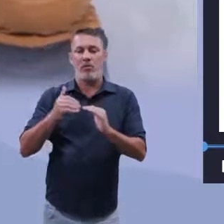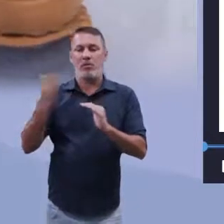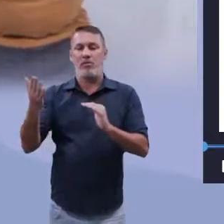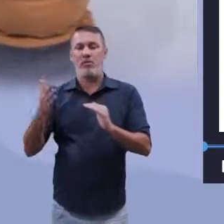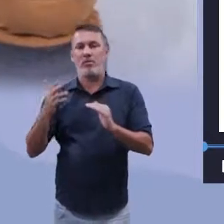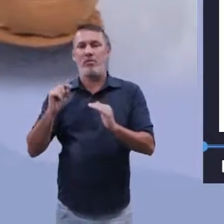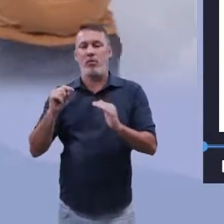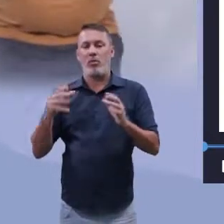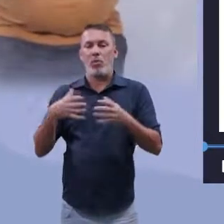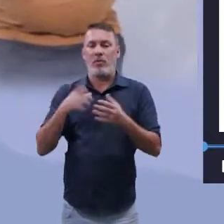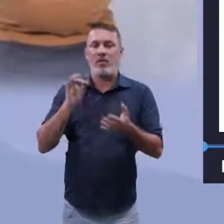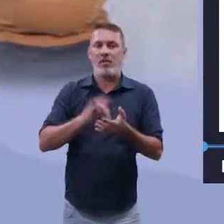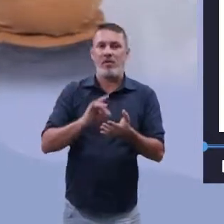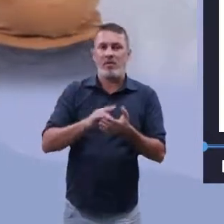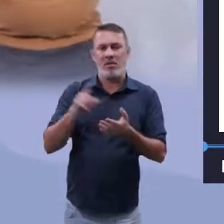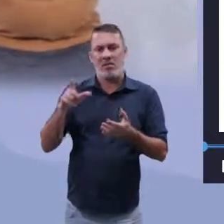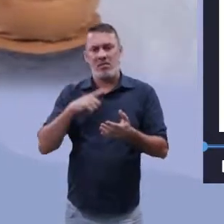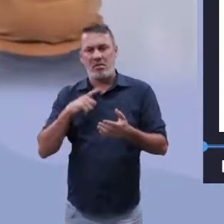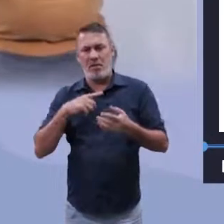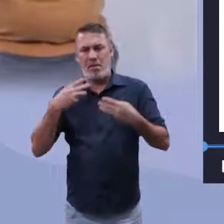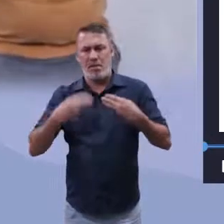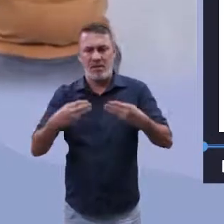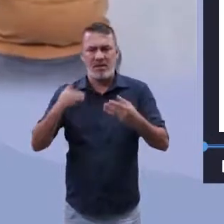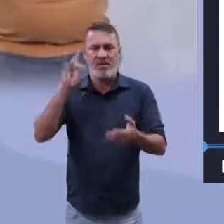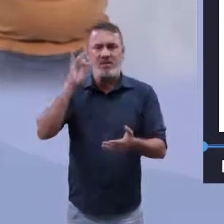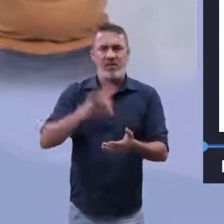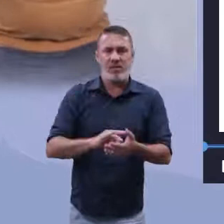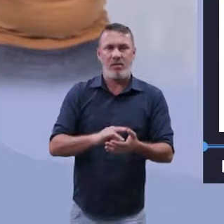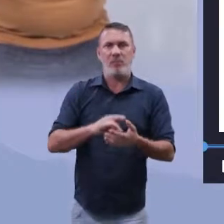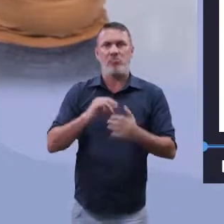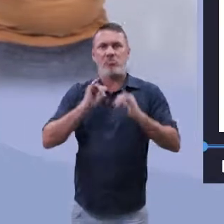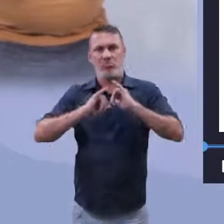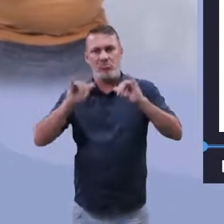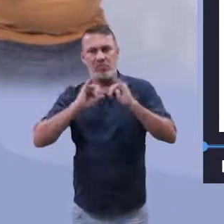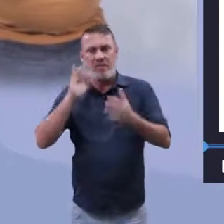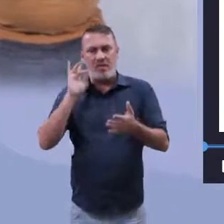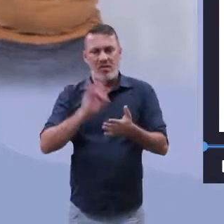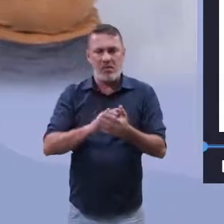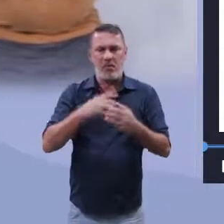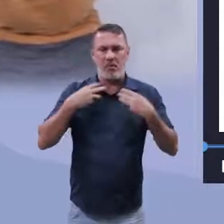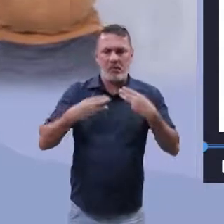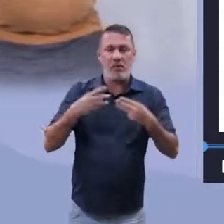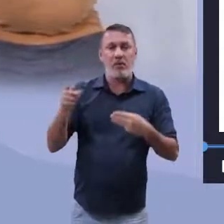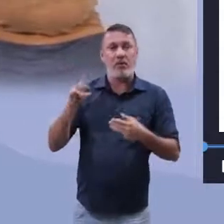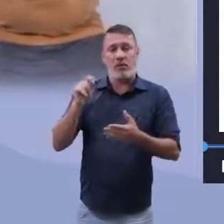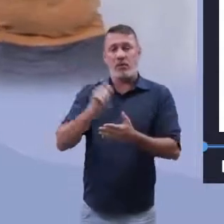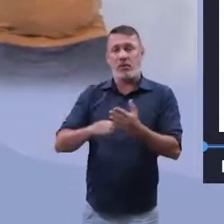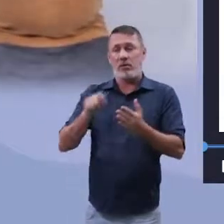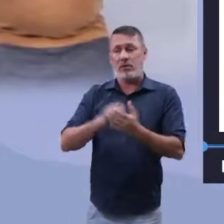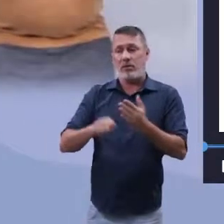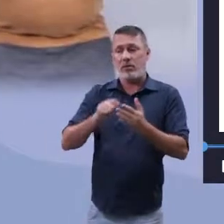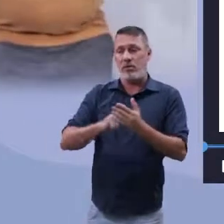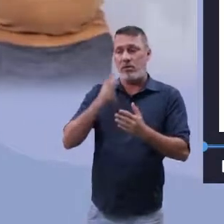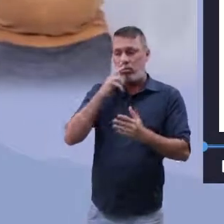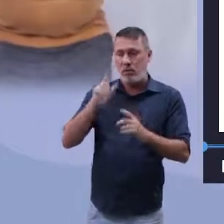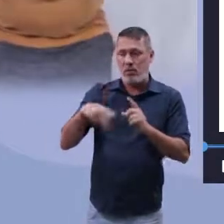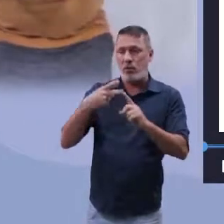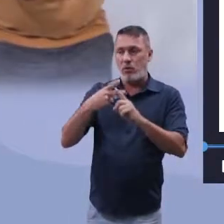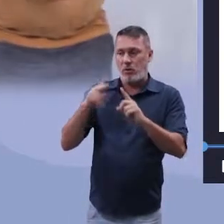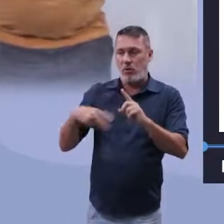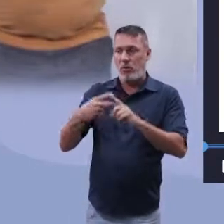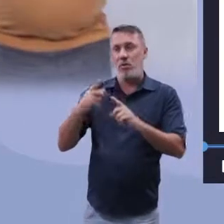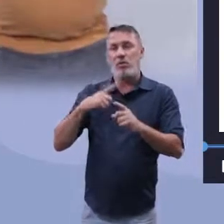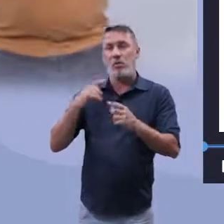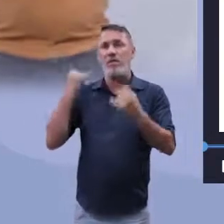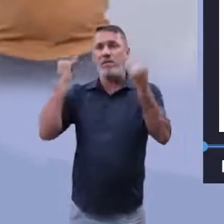da Verdade. E ele trabalhava ali no Ministério, na verdade, no Ministério da Verdade. E ele vai escrever ou vai